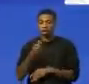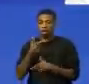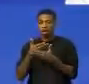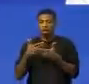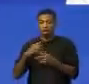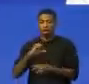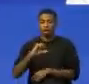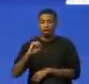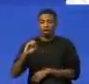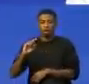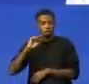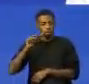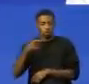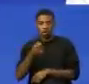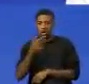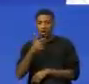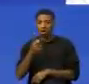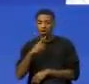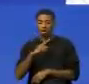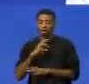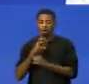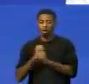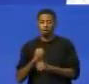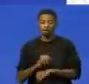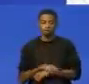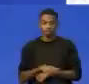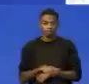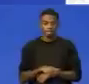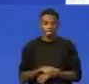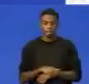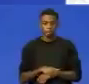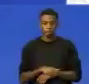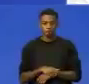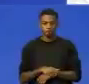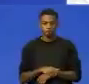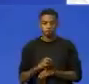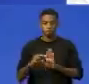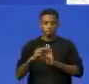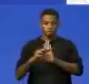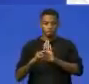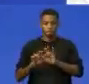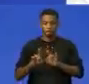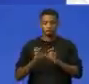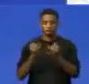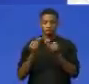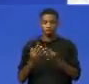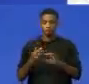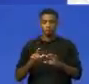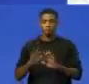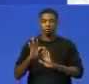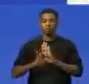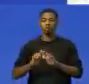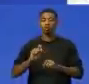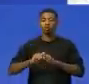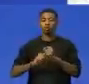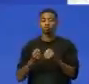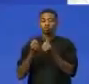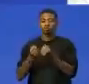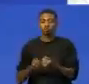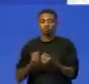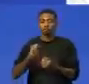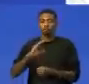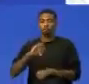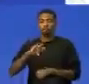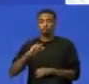de 900 mil comprimidos, né, 900 mil comprimidos, de acordo com as especificações do texto, qual seria a massa de ácido